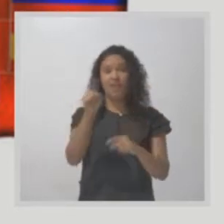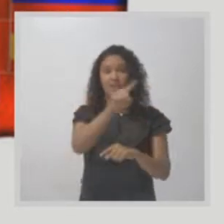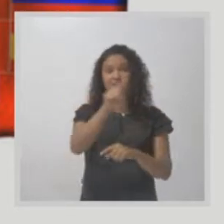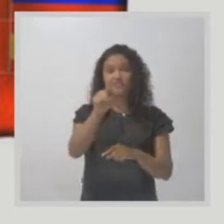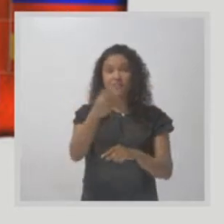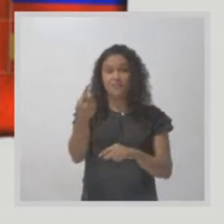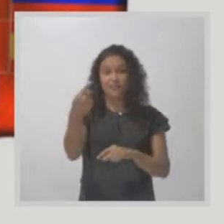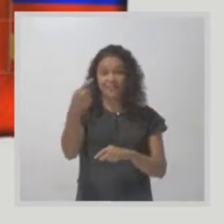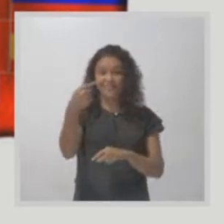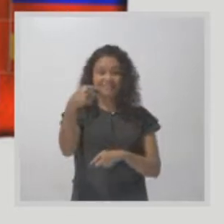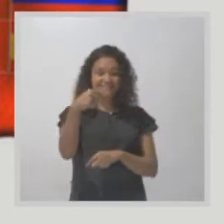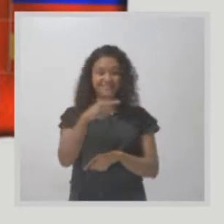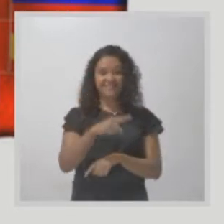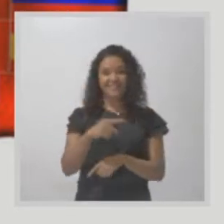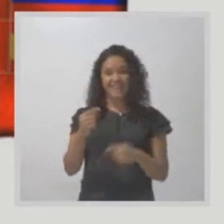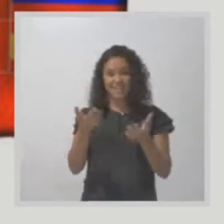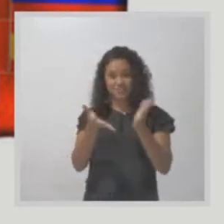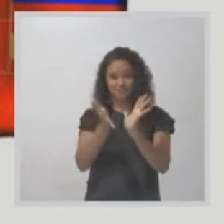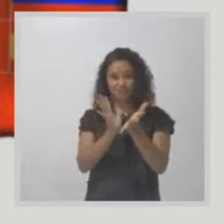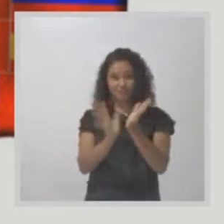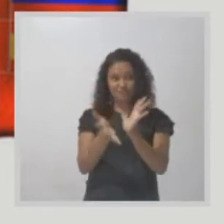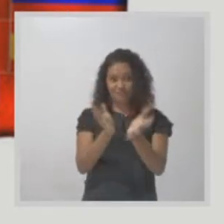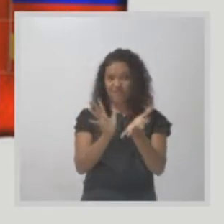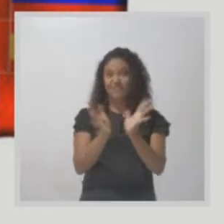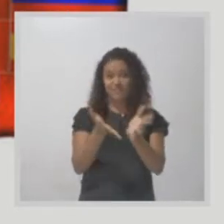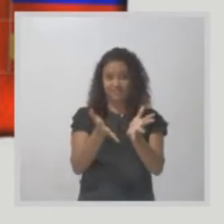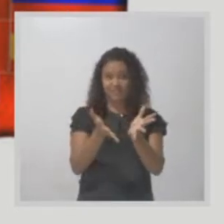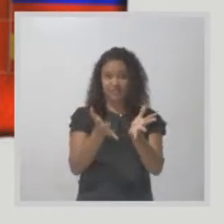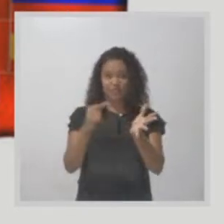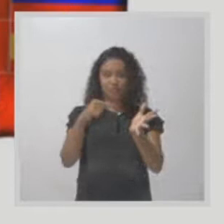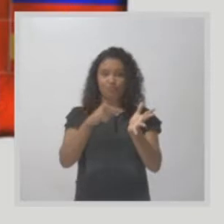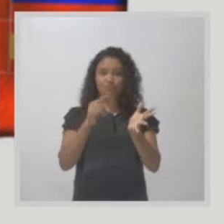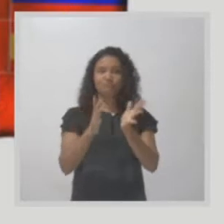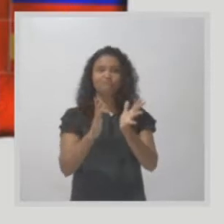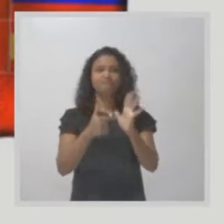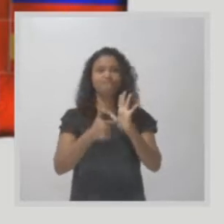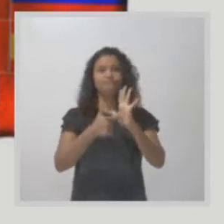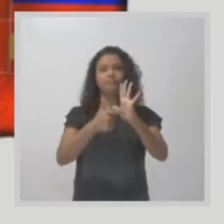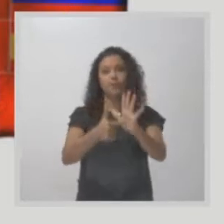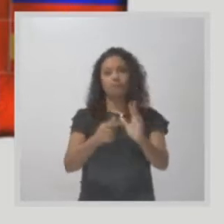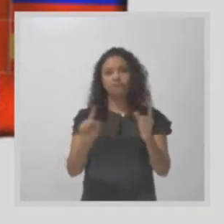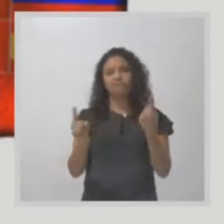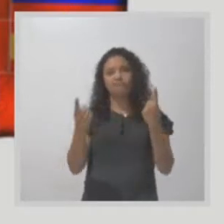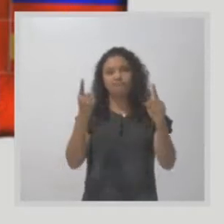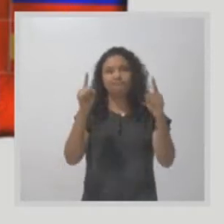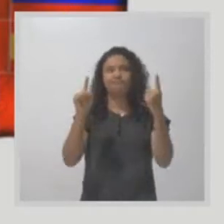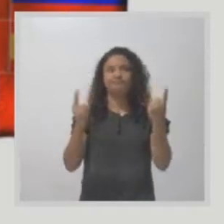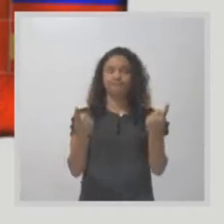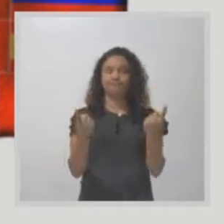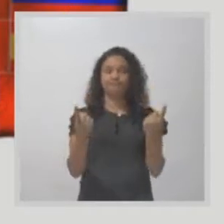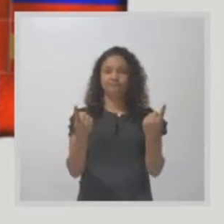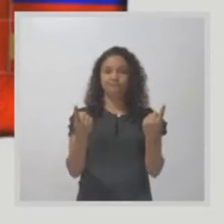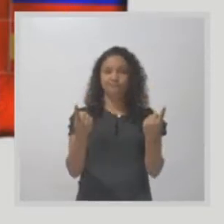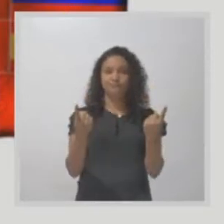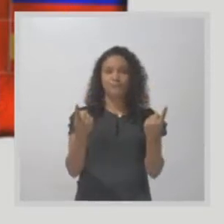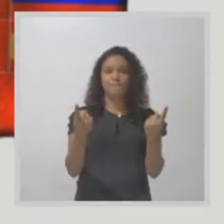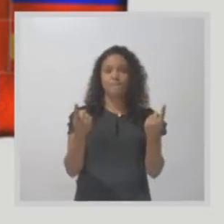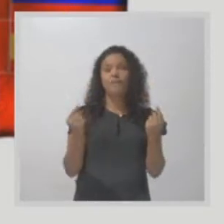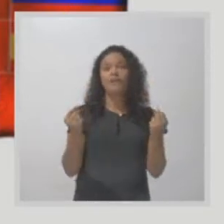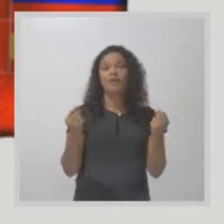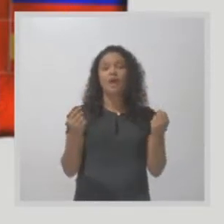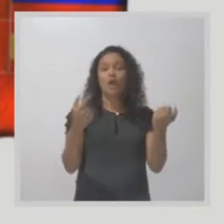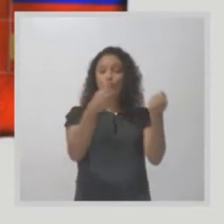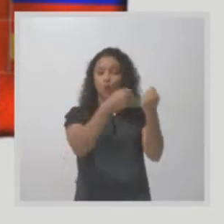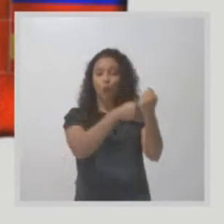de sinais, né? Então ela também pode ser expressa por gestos, regidas por leis combinatórias, as quais pertencem a